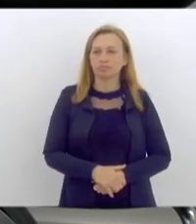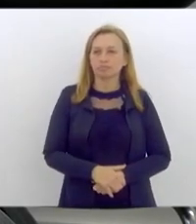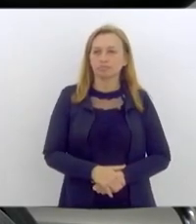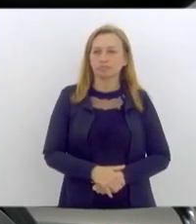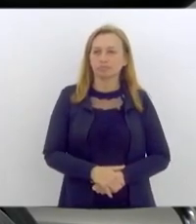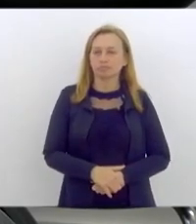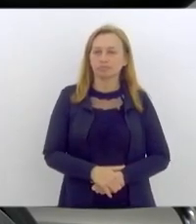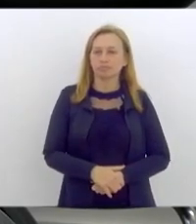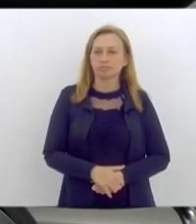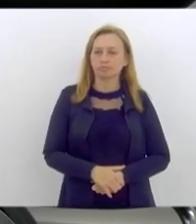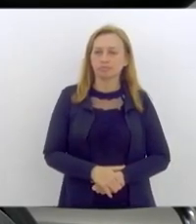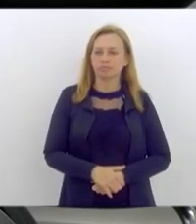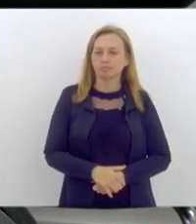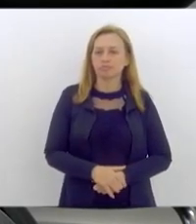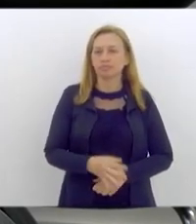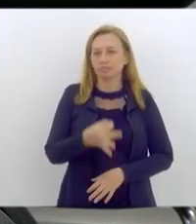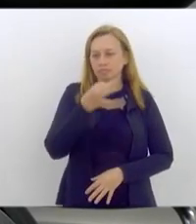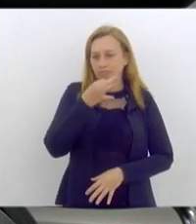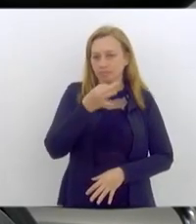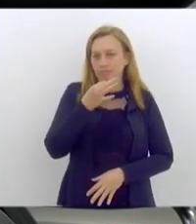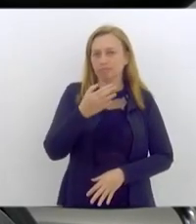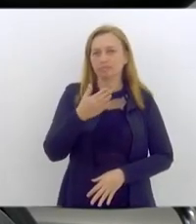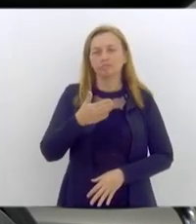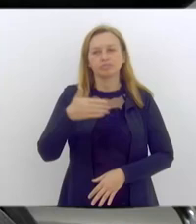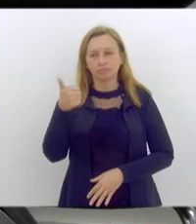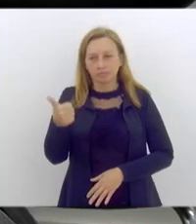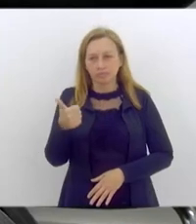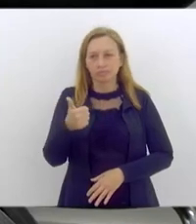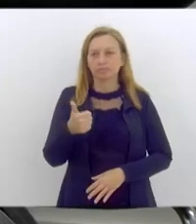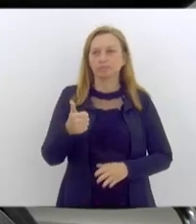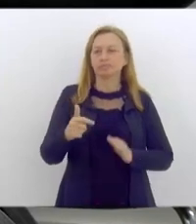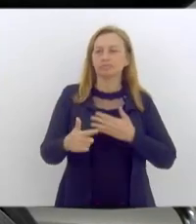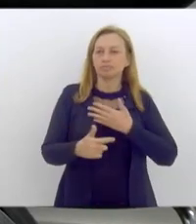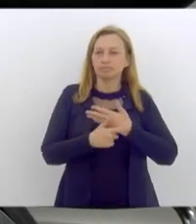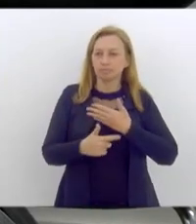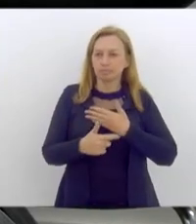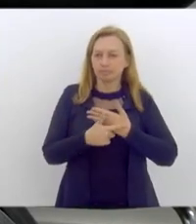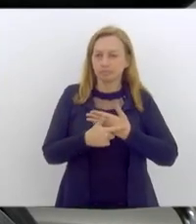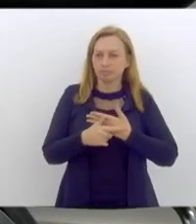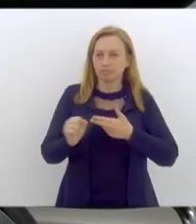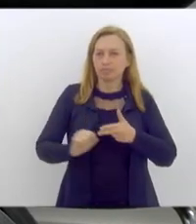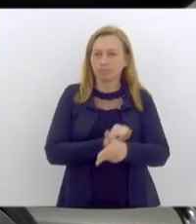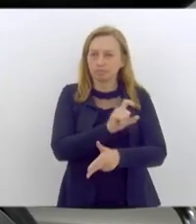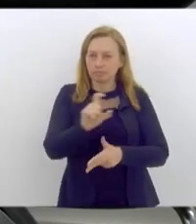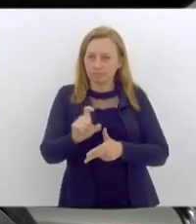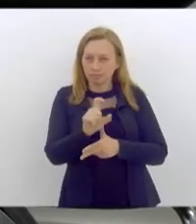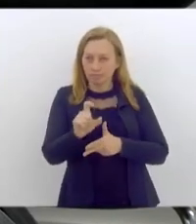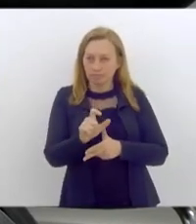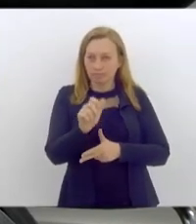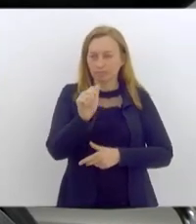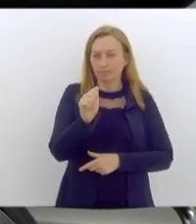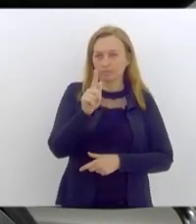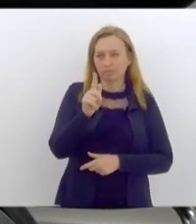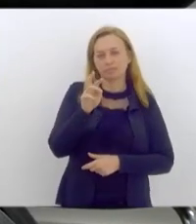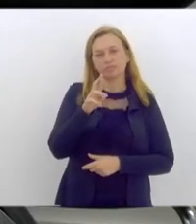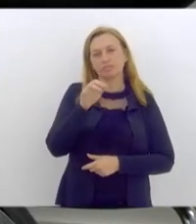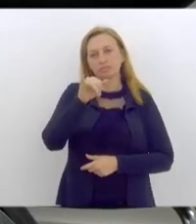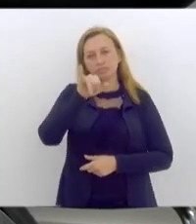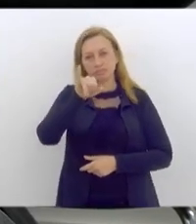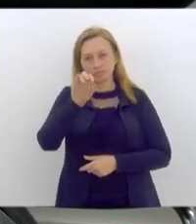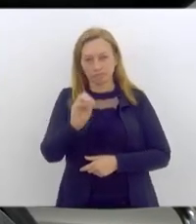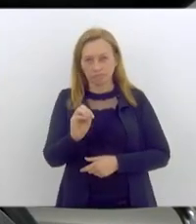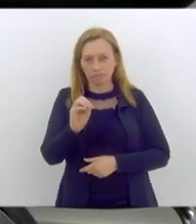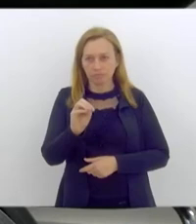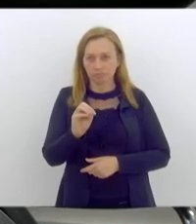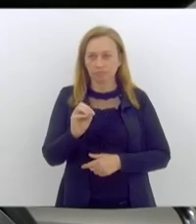é uma sugestão de melhoria seria esse papel ser feito pelo poder executivo né de Rio como instituição financeira ela